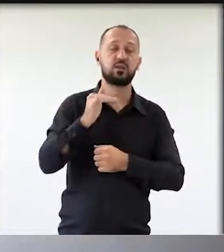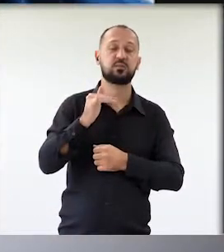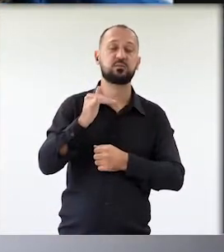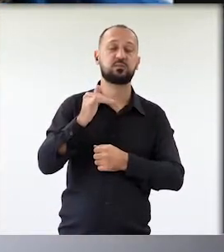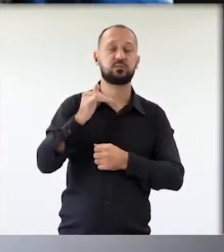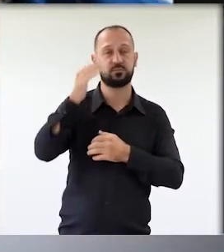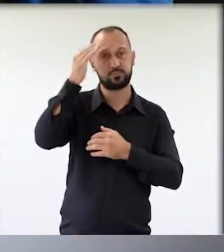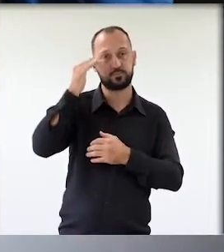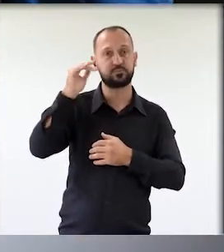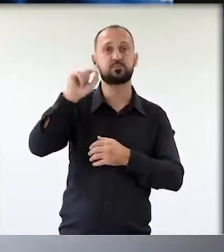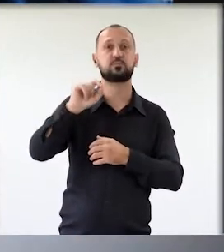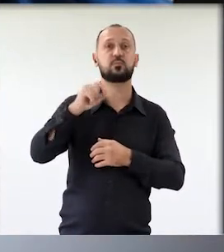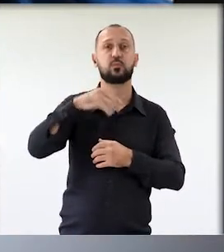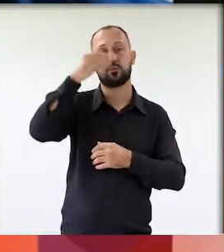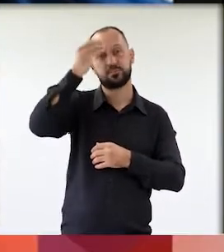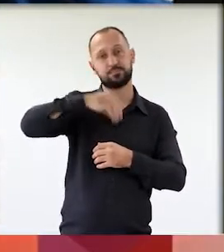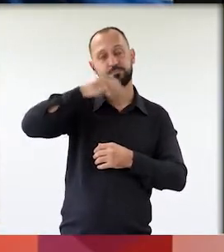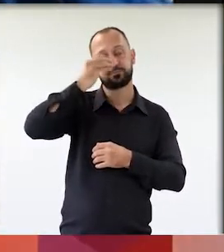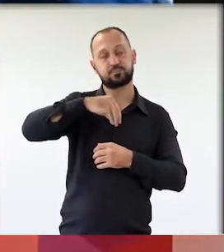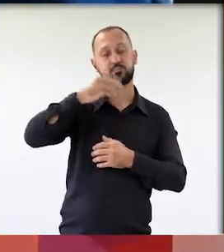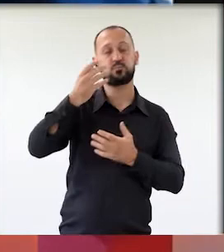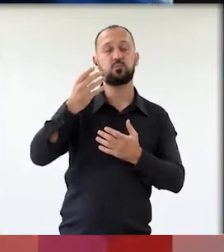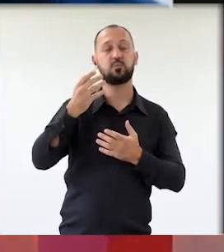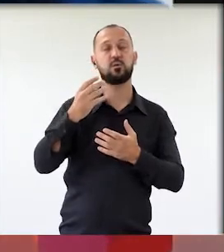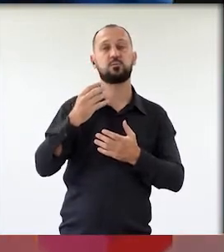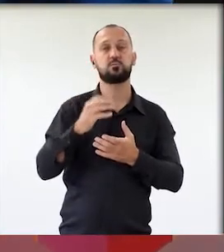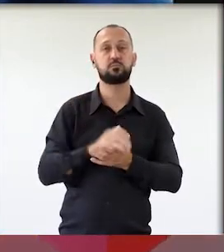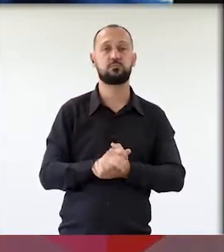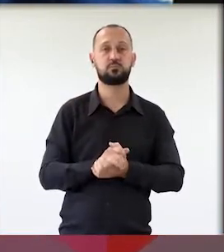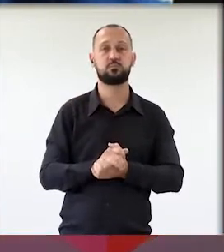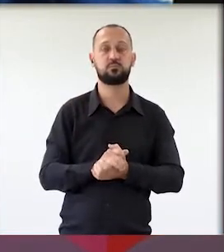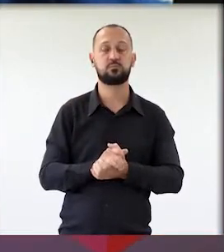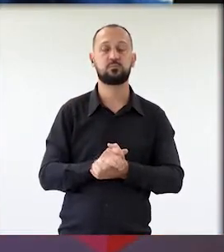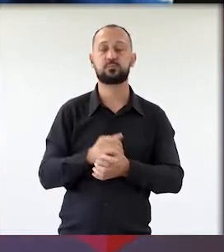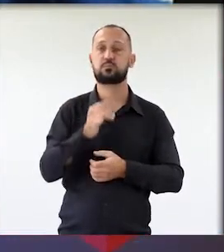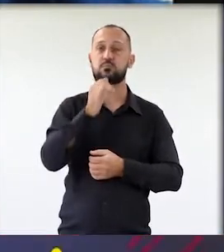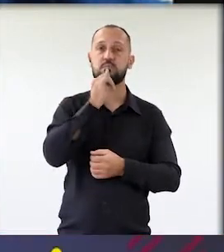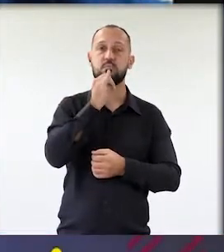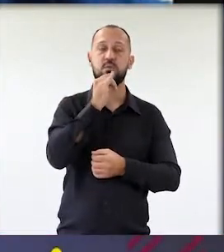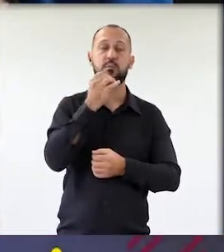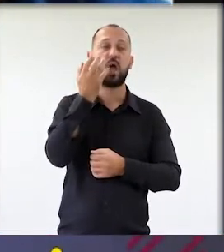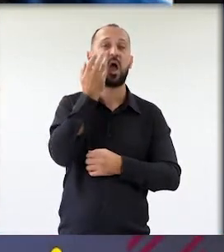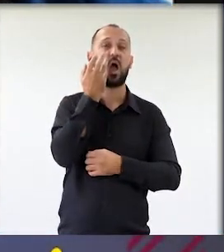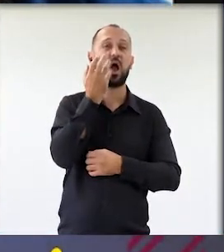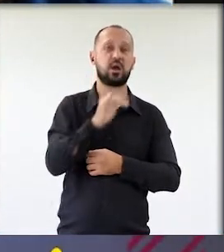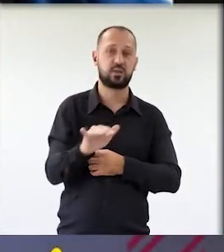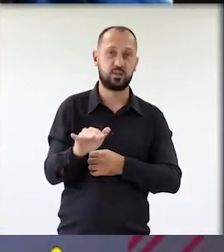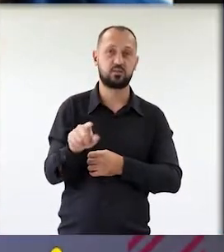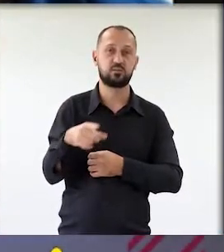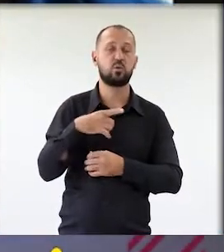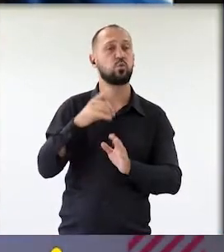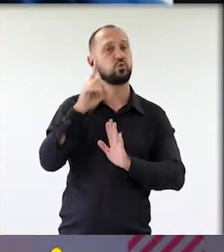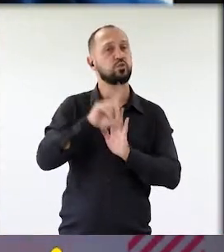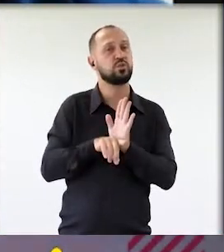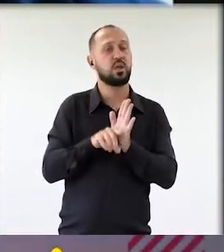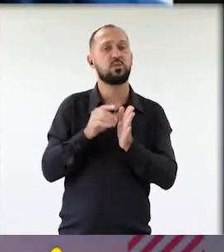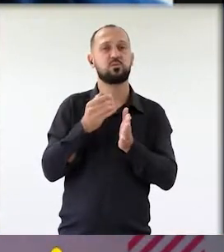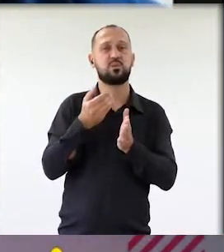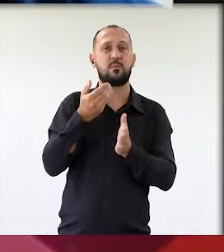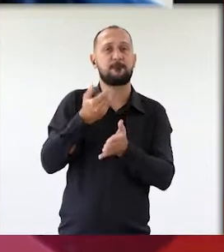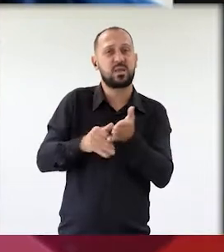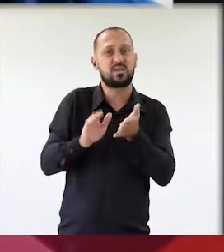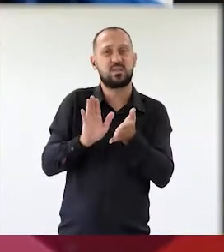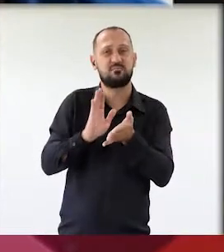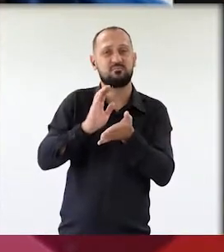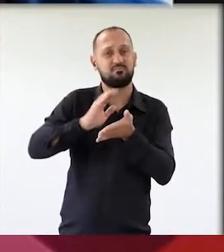de crianças e adolescentes em situação de vulnerabilidade social. Então, por exemplo, crianças que estão com seus